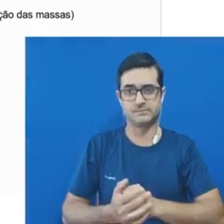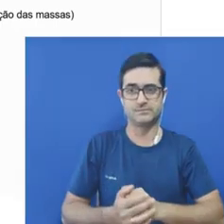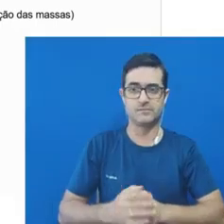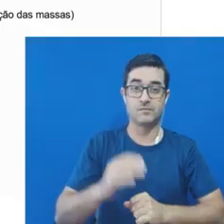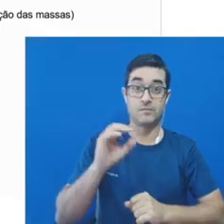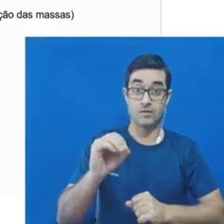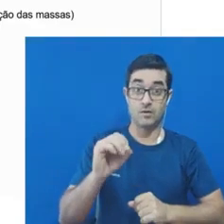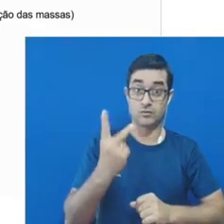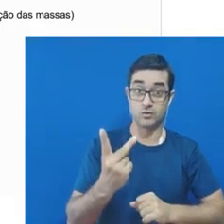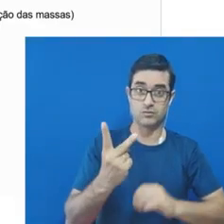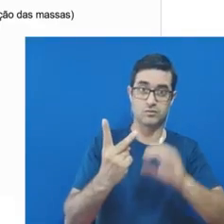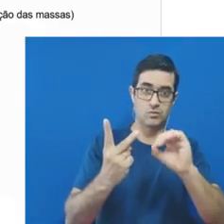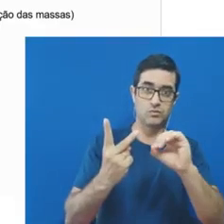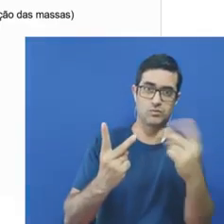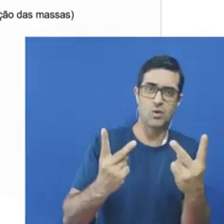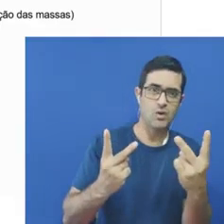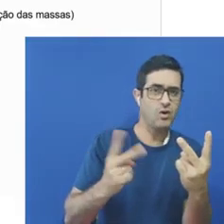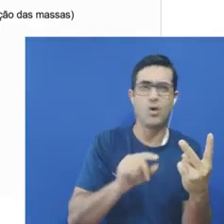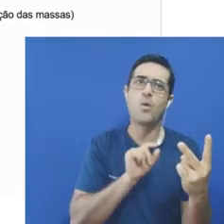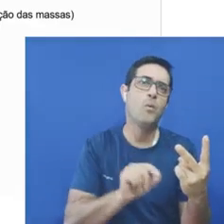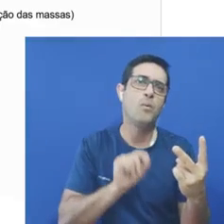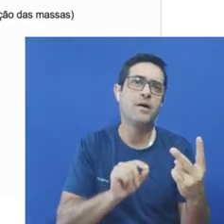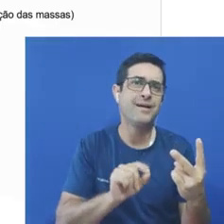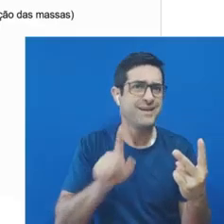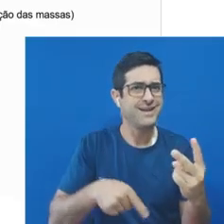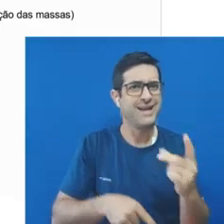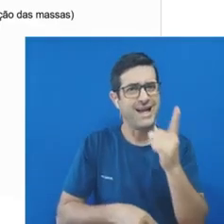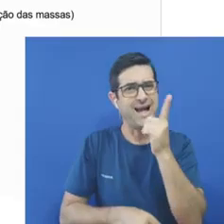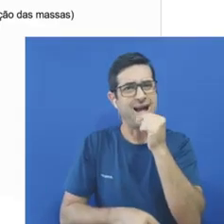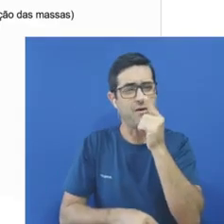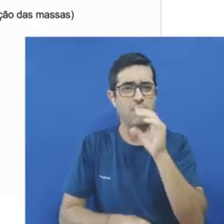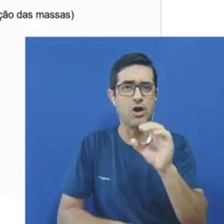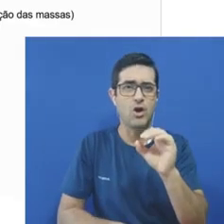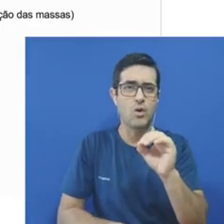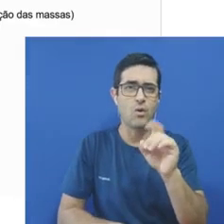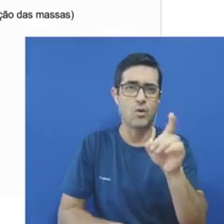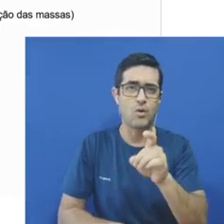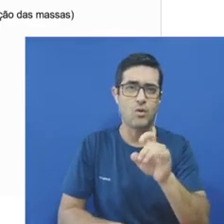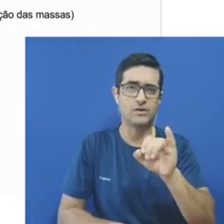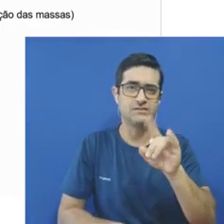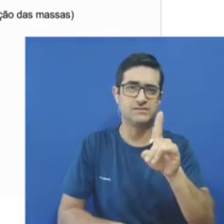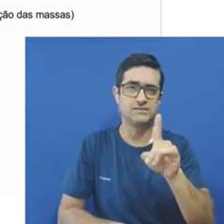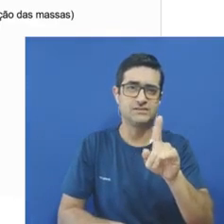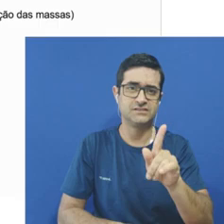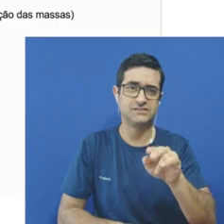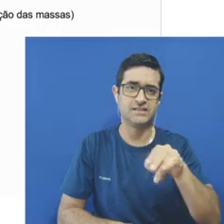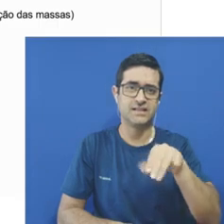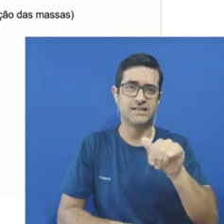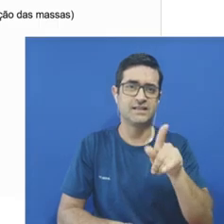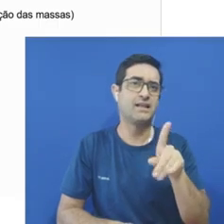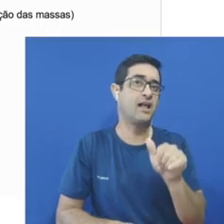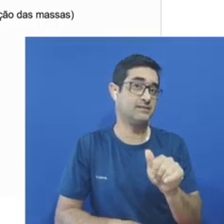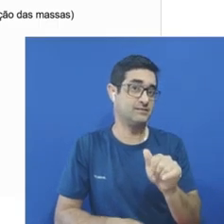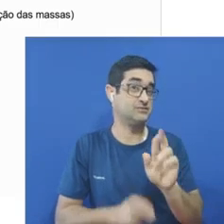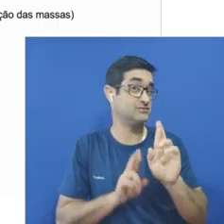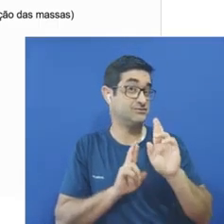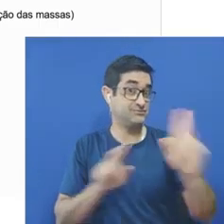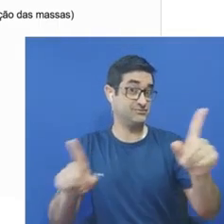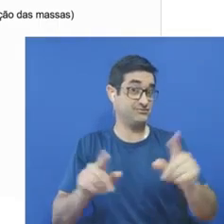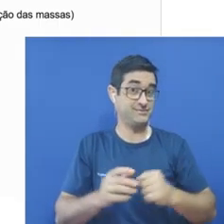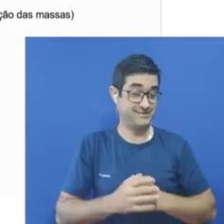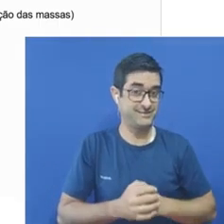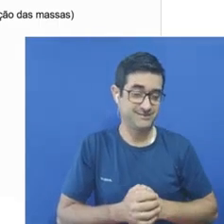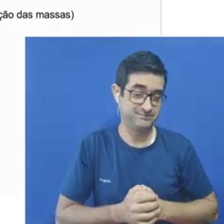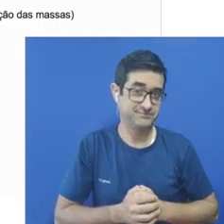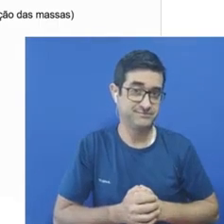hidrogênios para 2 oxigênios, é a água oxigenada, ou peróxido de hidrogênio, que é